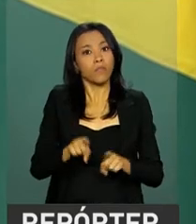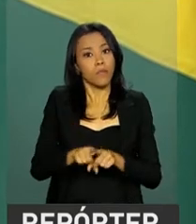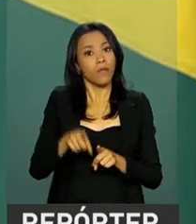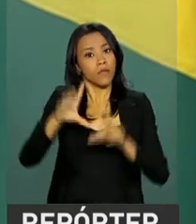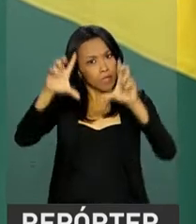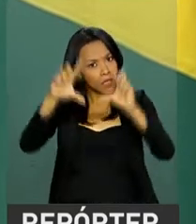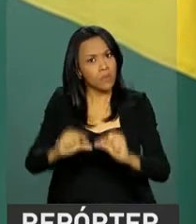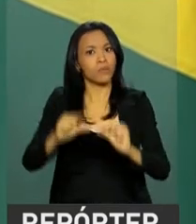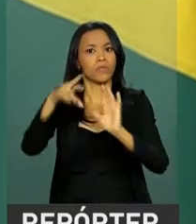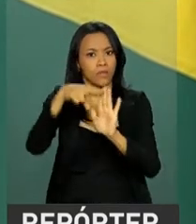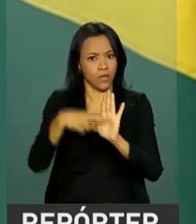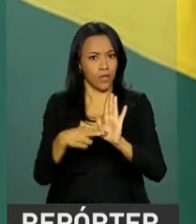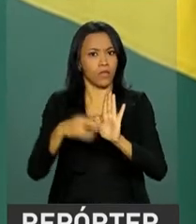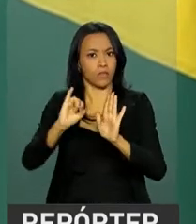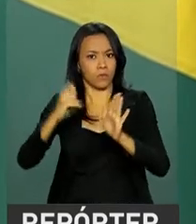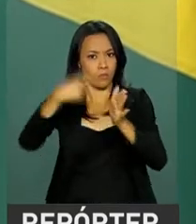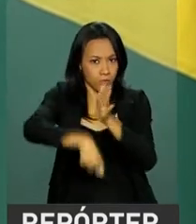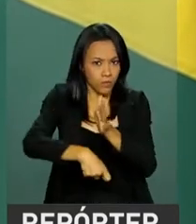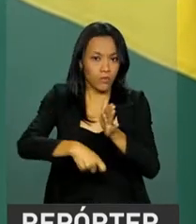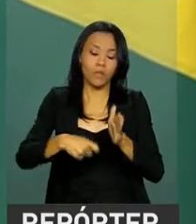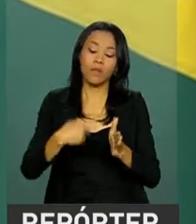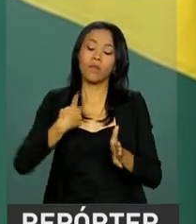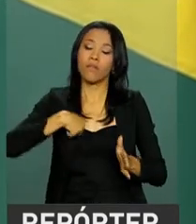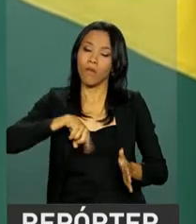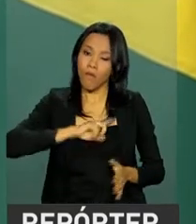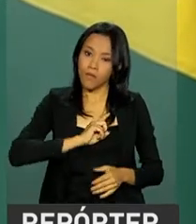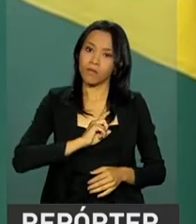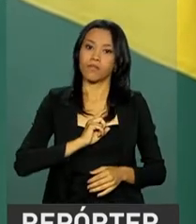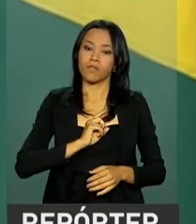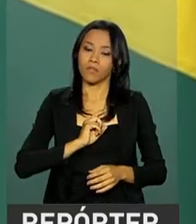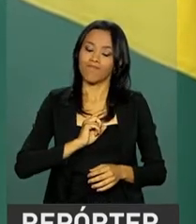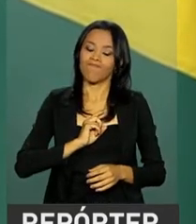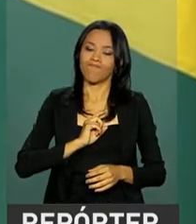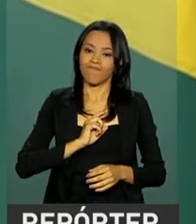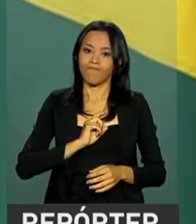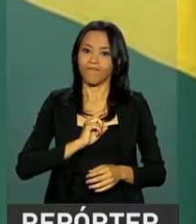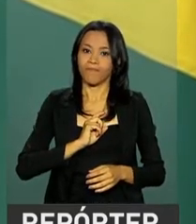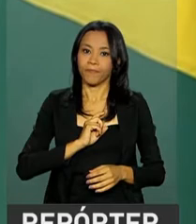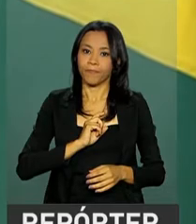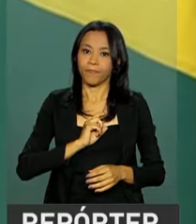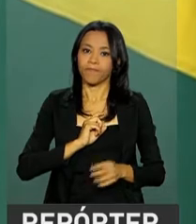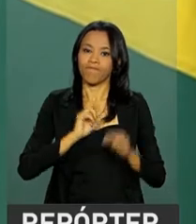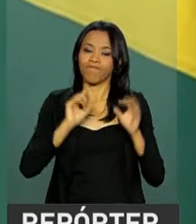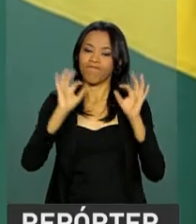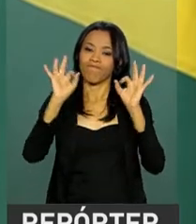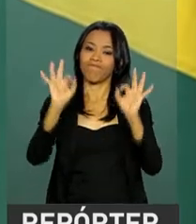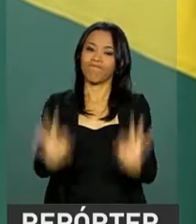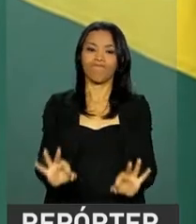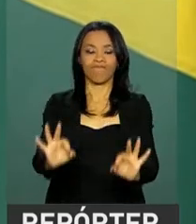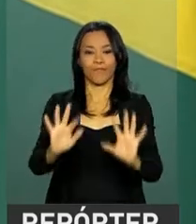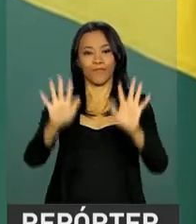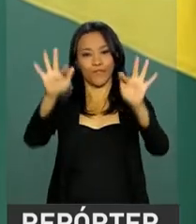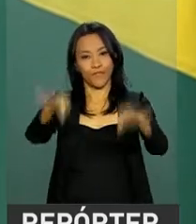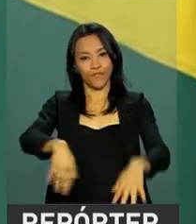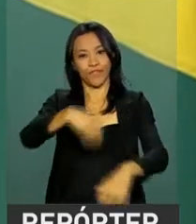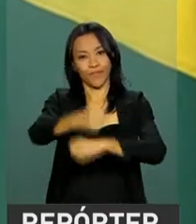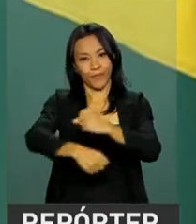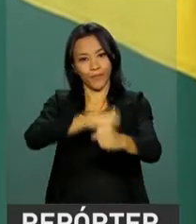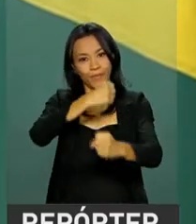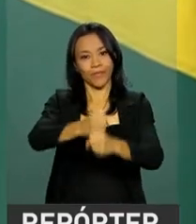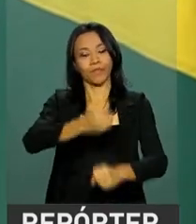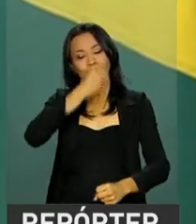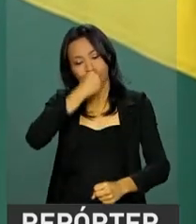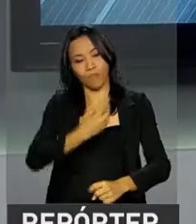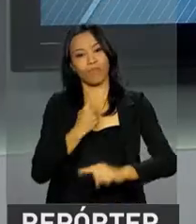tributária nós teríamos na verdade na verdade terminado este ano com dados muito